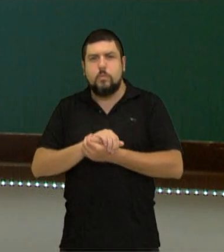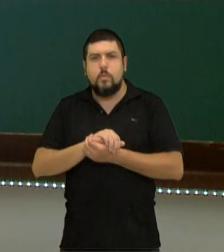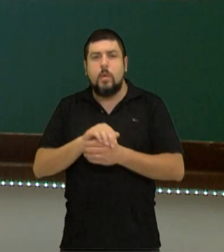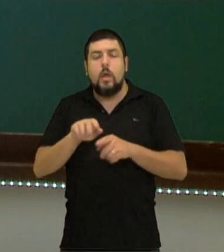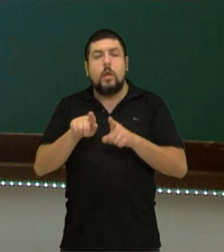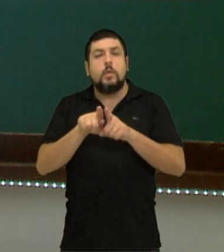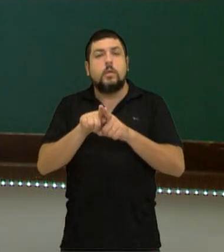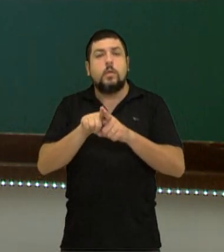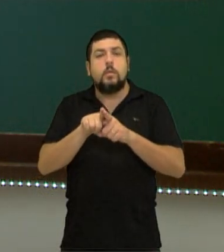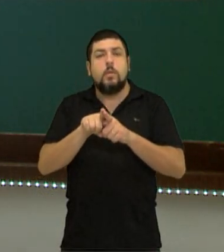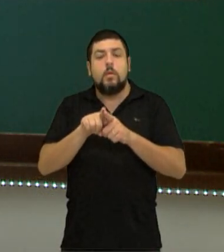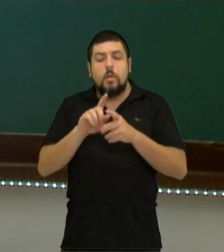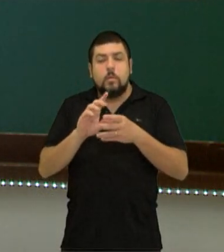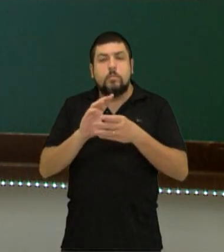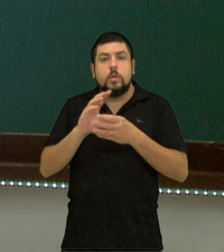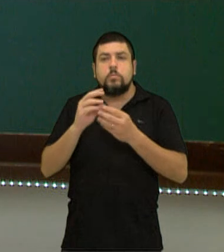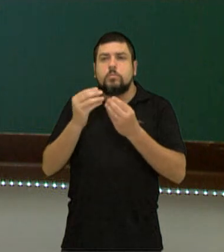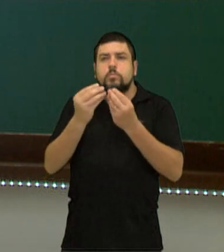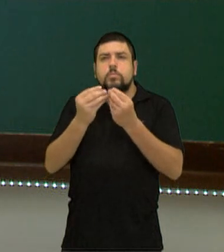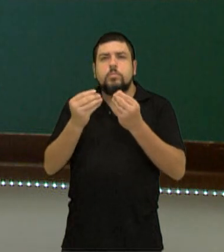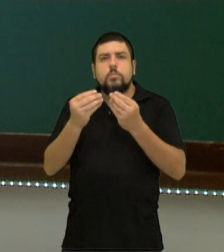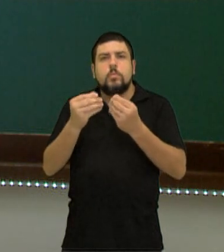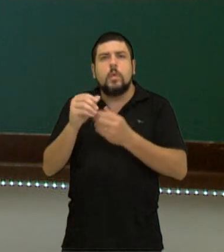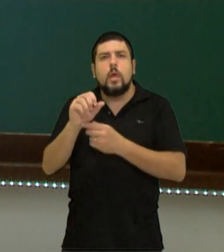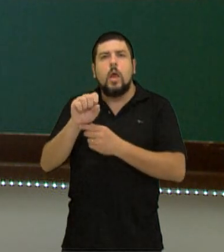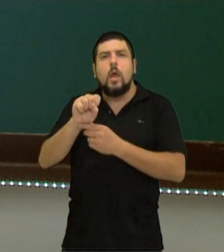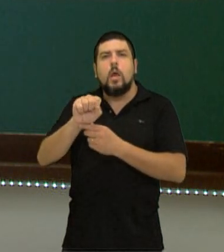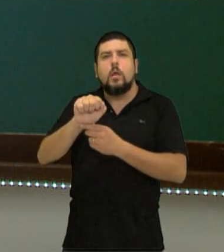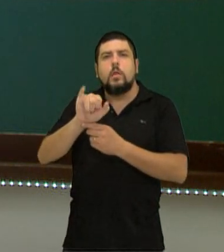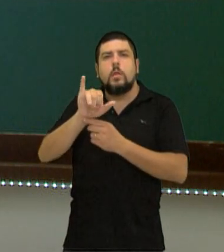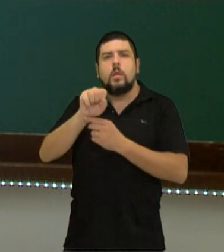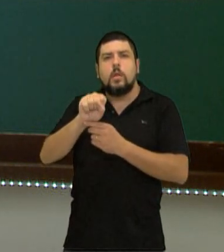minerais dissolvidos, visualmente, olha aqui eu